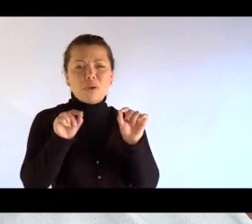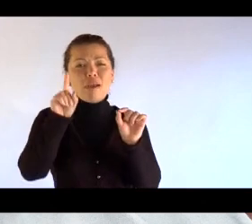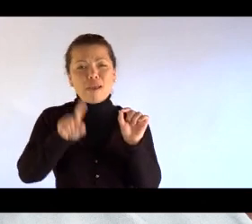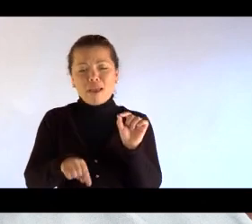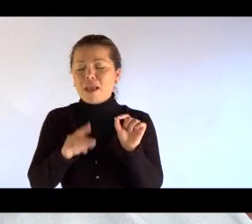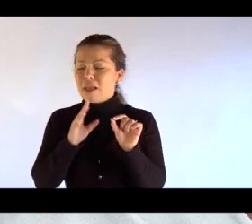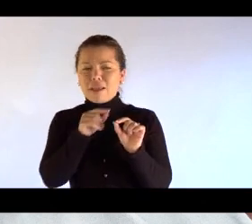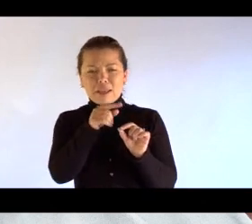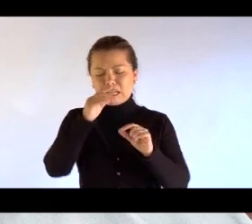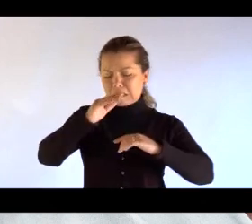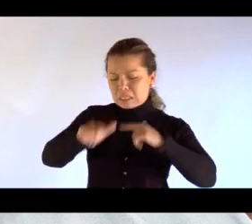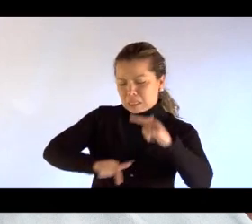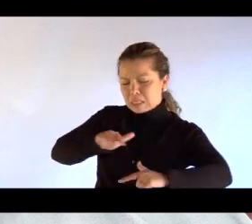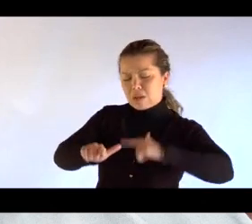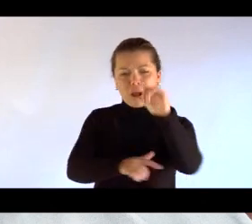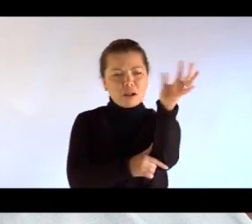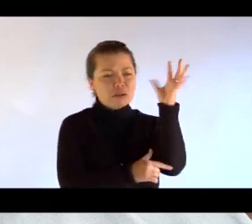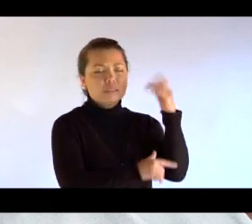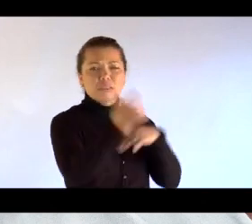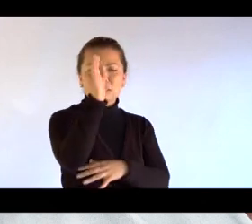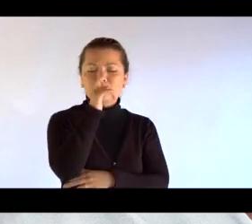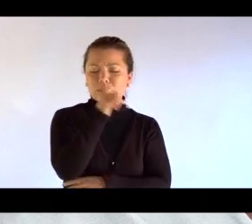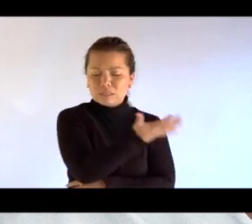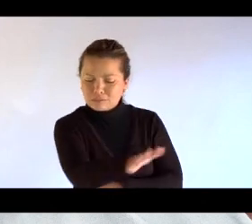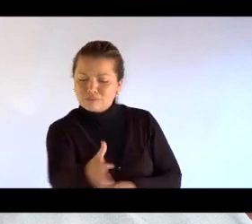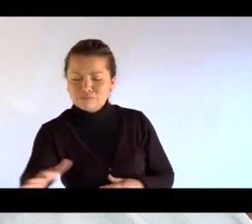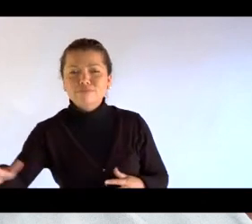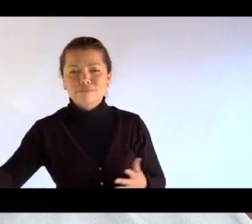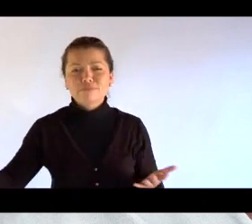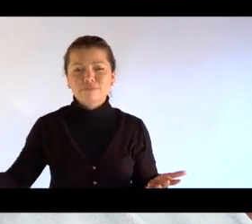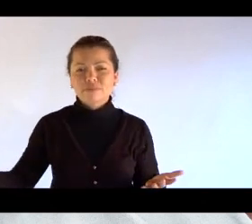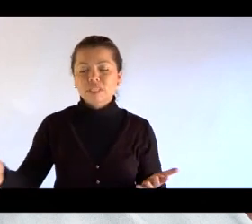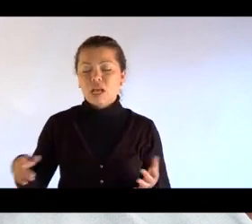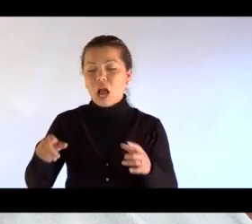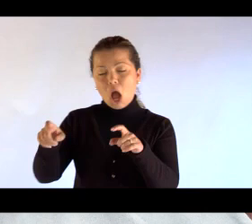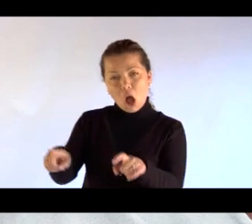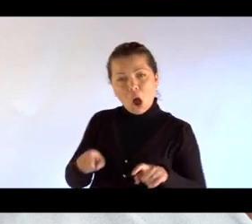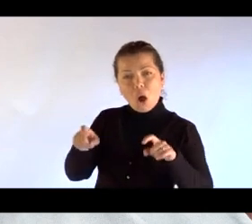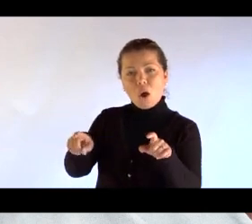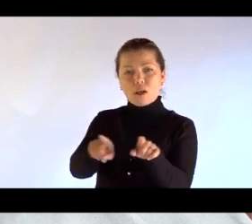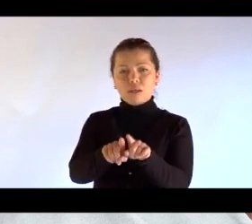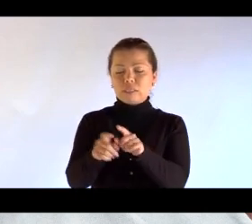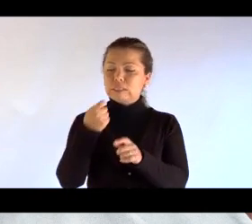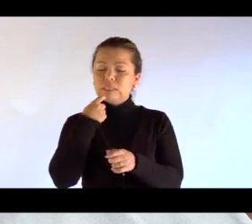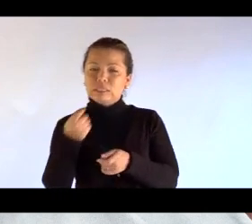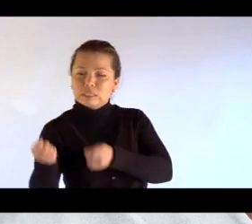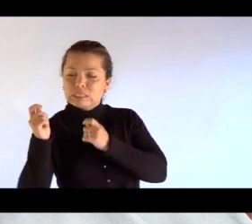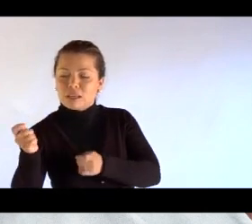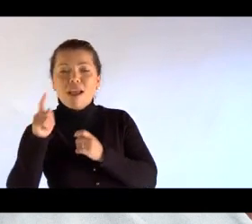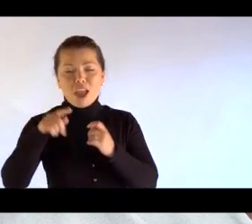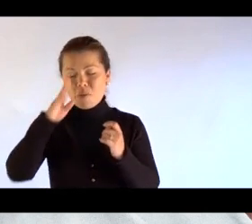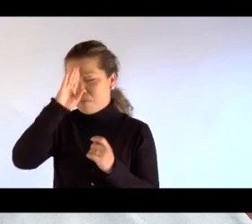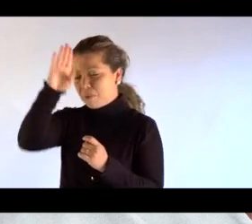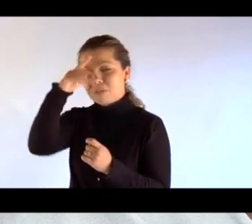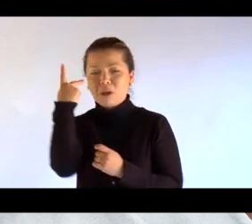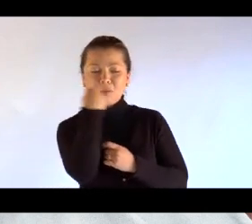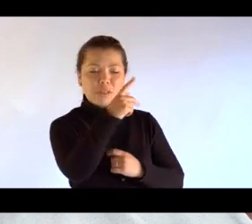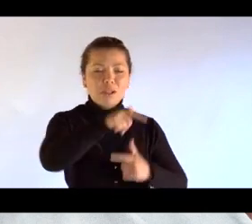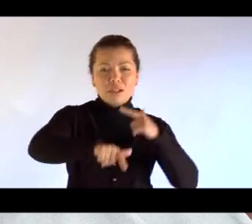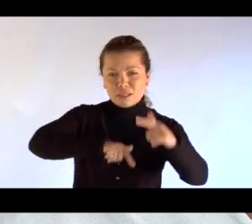nos interstícios dos ciclos econômicos que deram visibilidade à cidade. Todo o tempo esteve ali sem ser visto, no